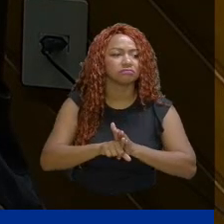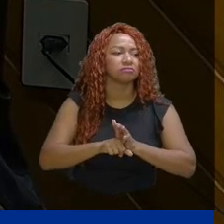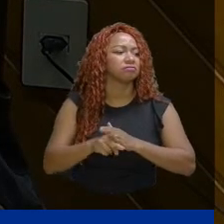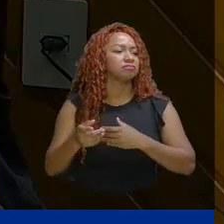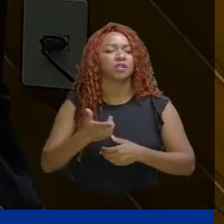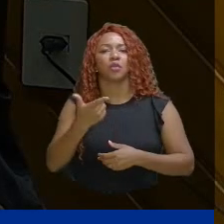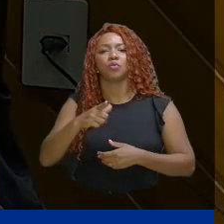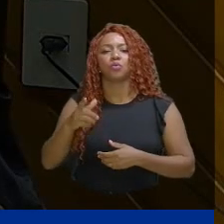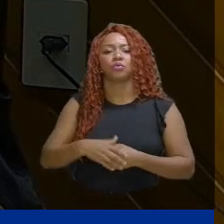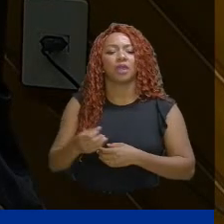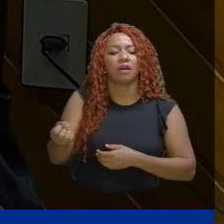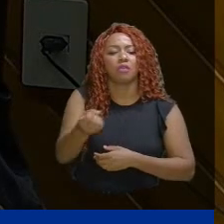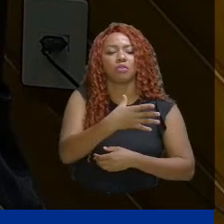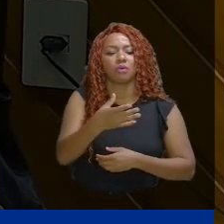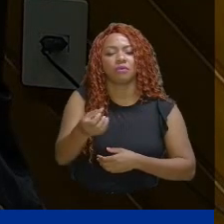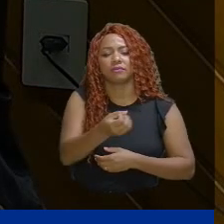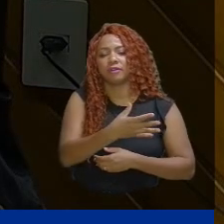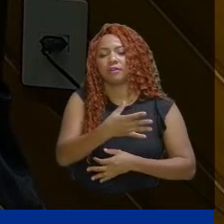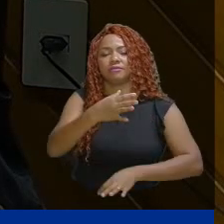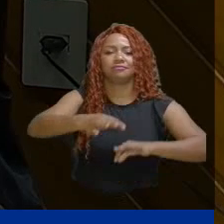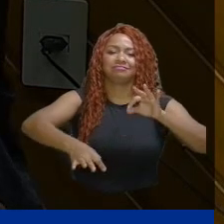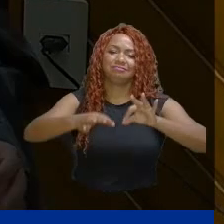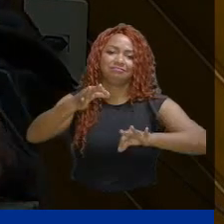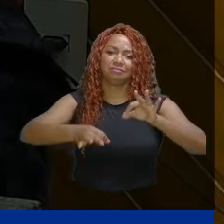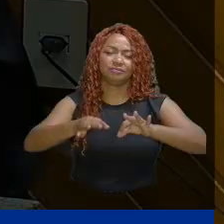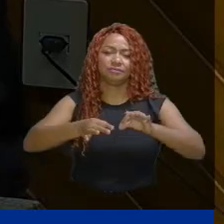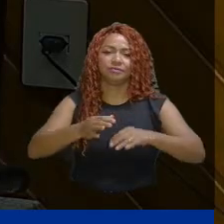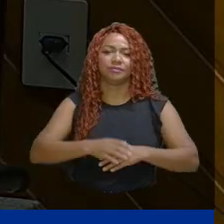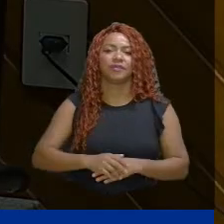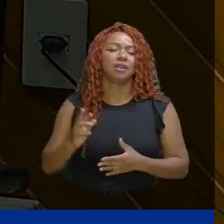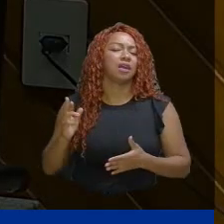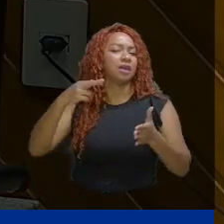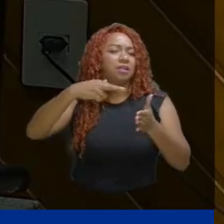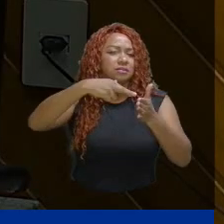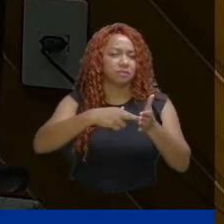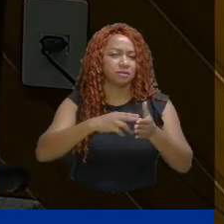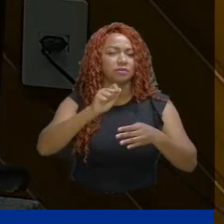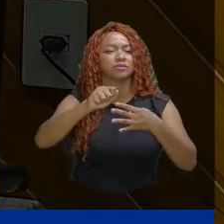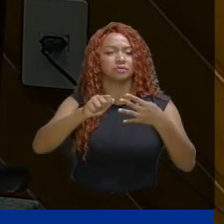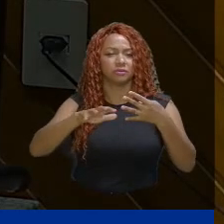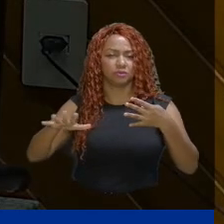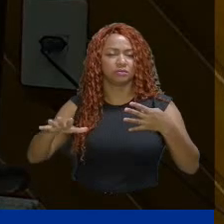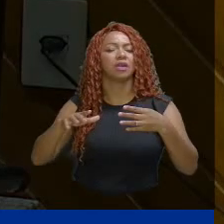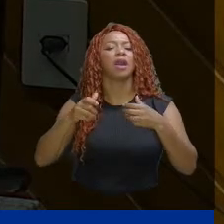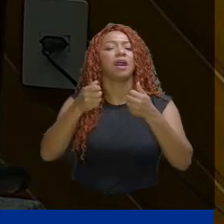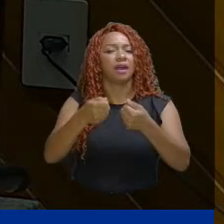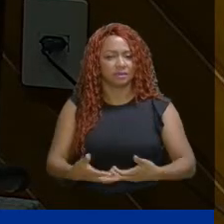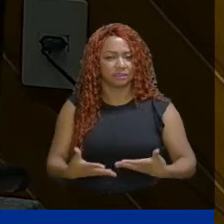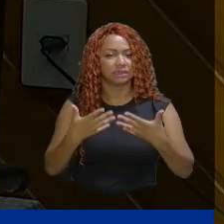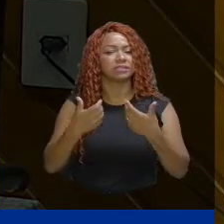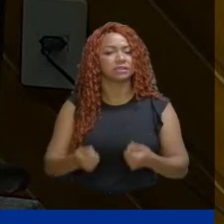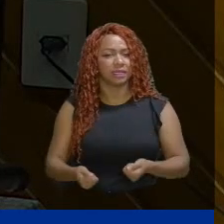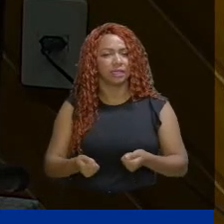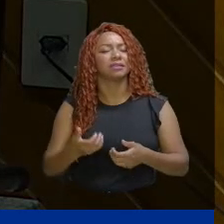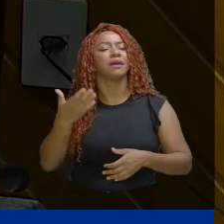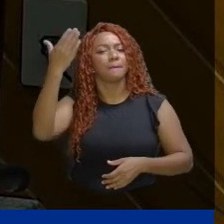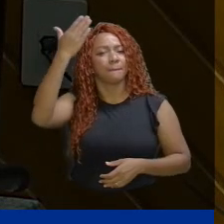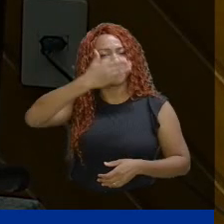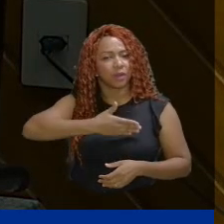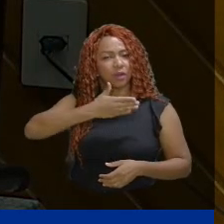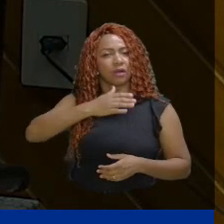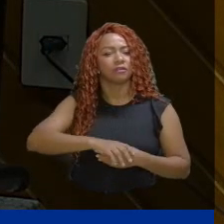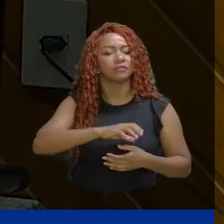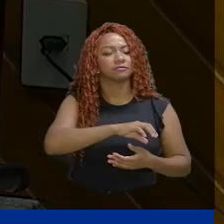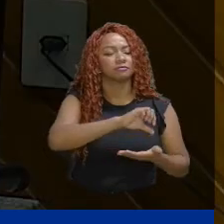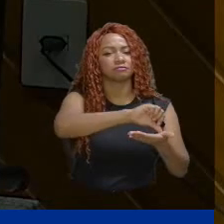sem produção de provas judicializada. O relator sustentou que a jurisprudência permite o uso de provas inquisitoriais,